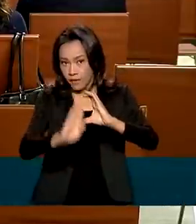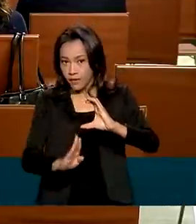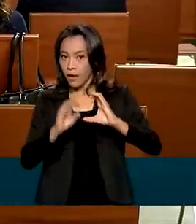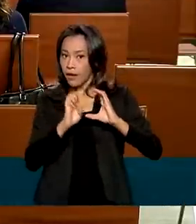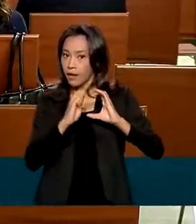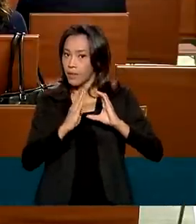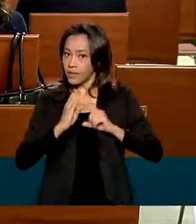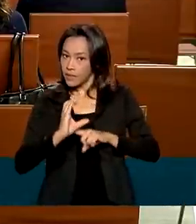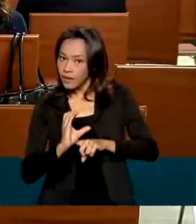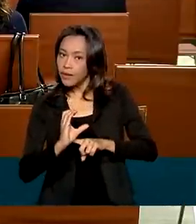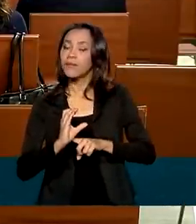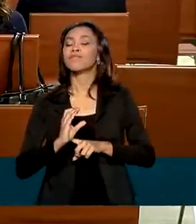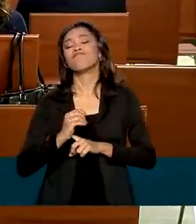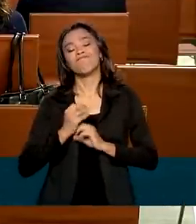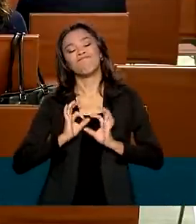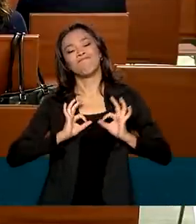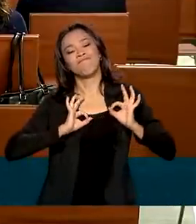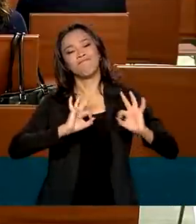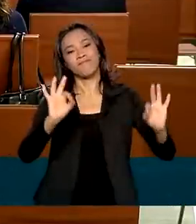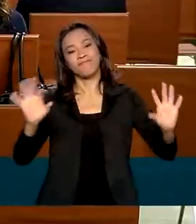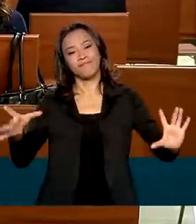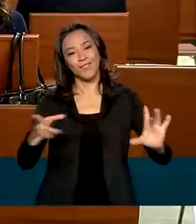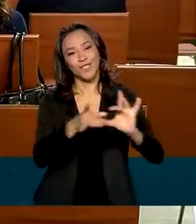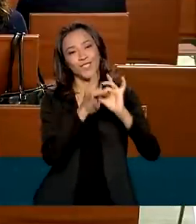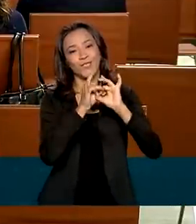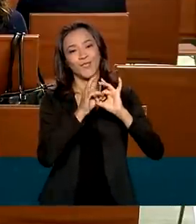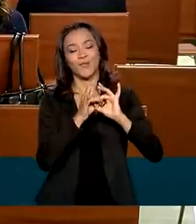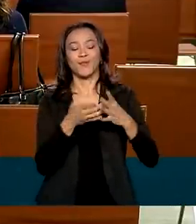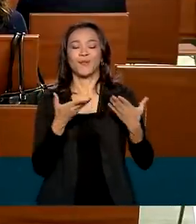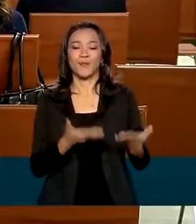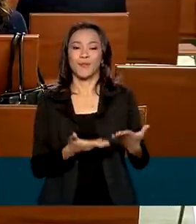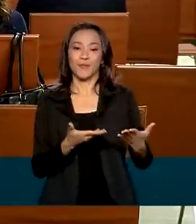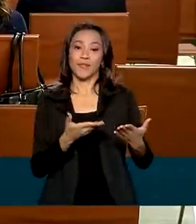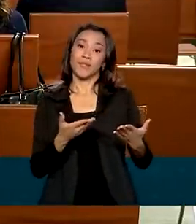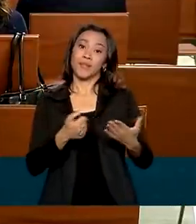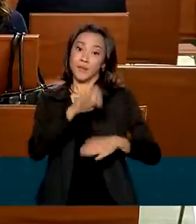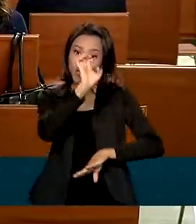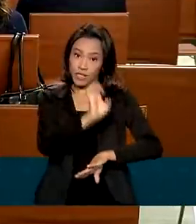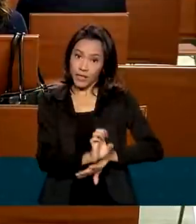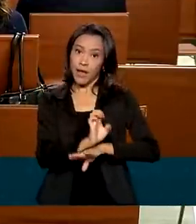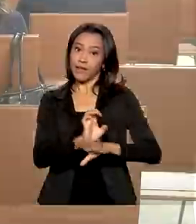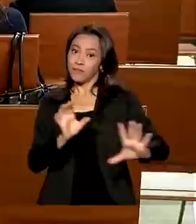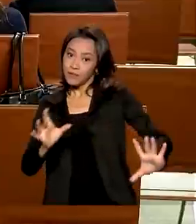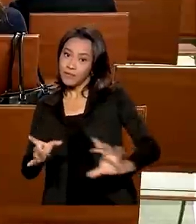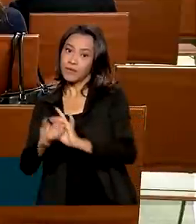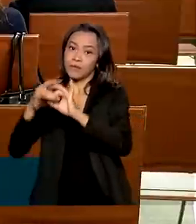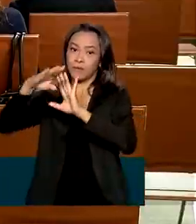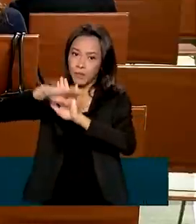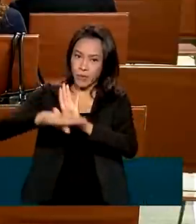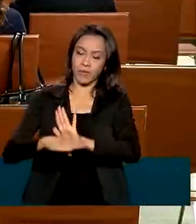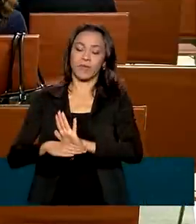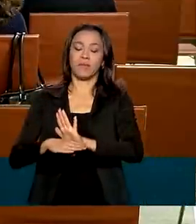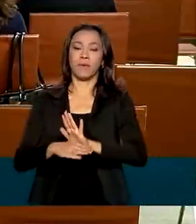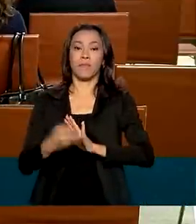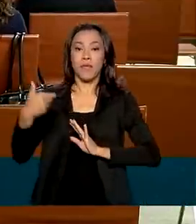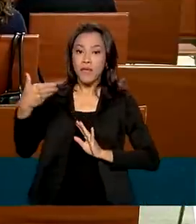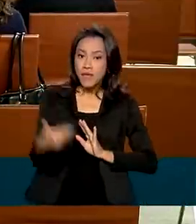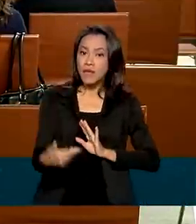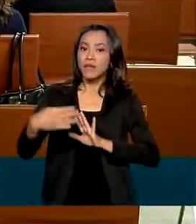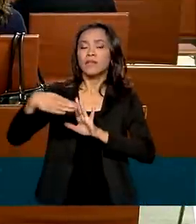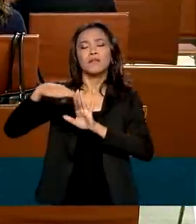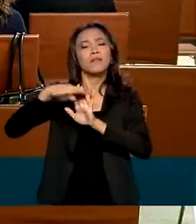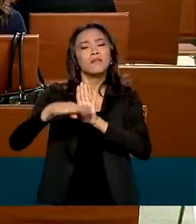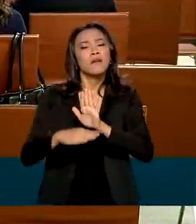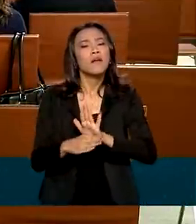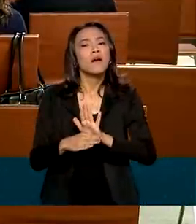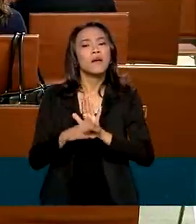Comunicação e coroa realmente a entrada de Minas Gerais e digitaliza Brasil e essa de atualização